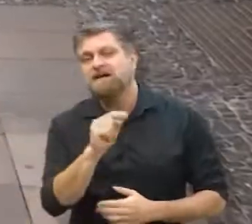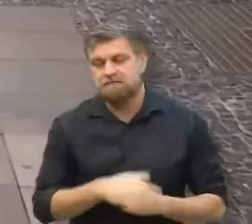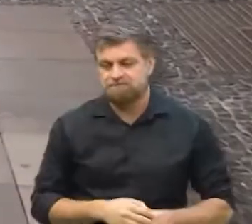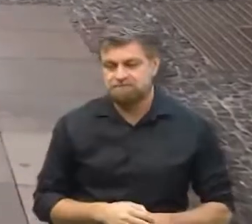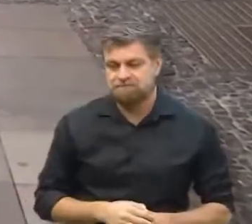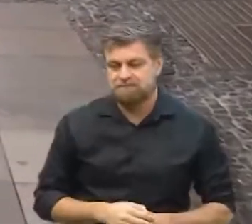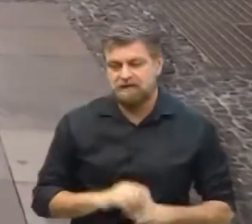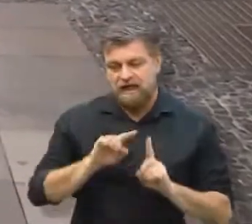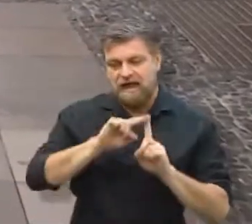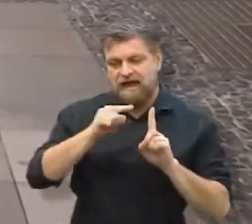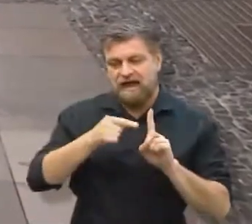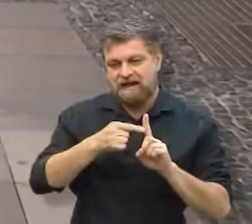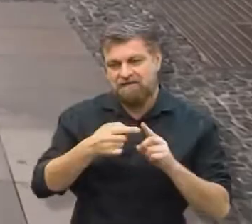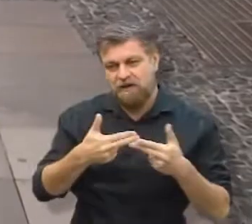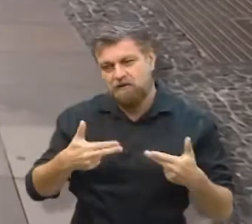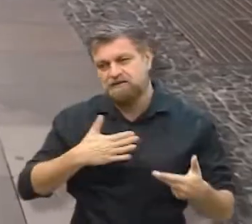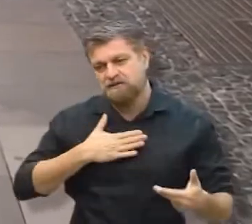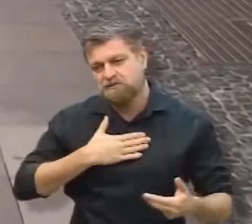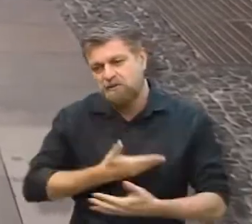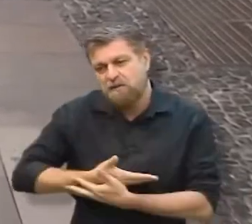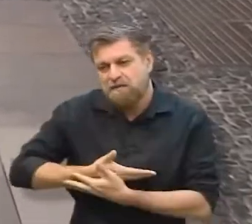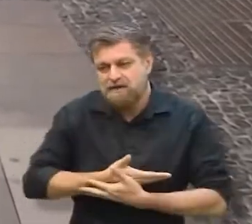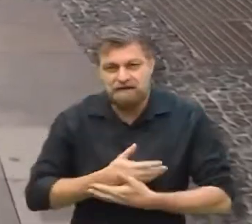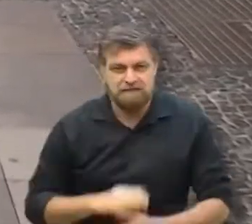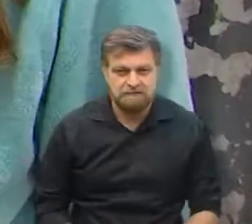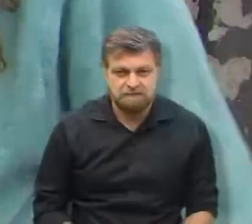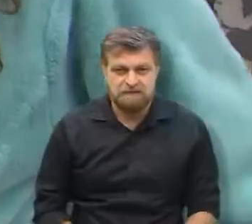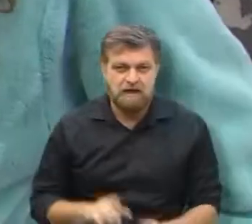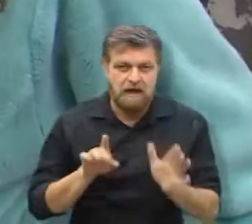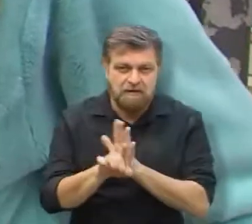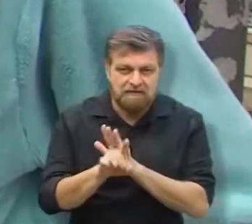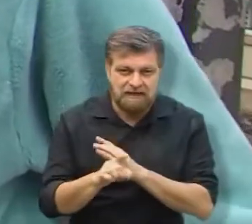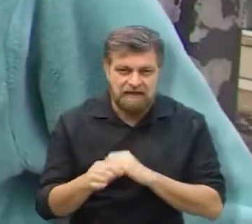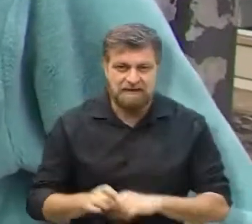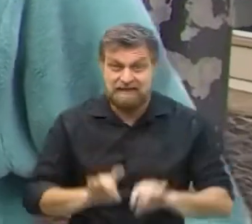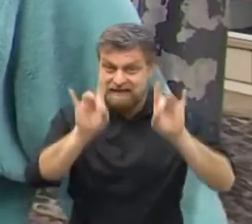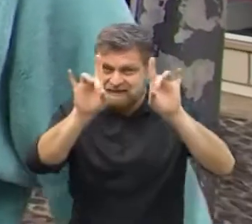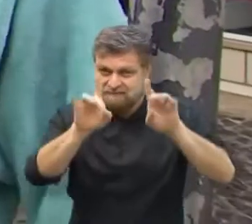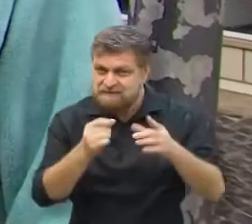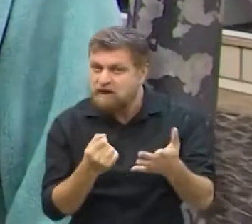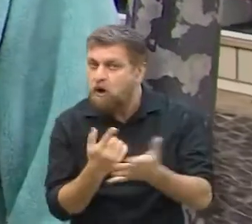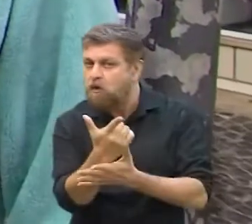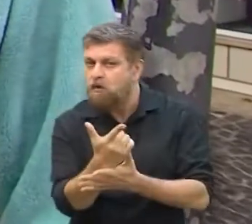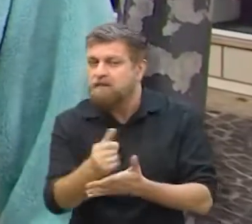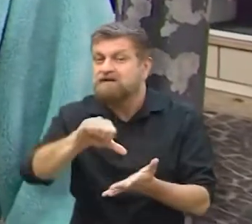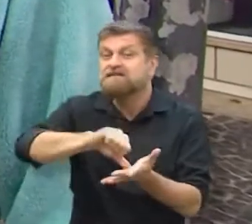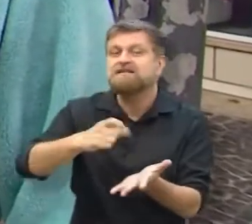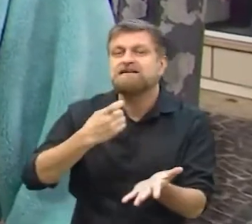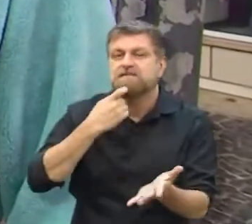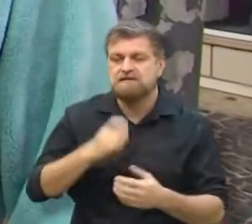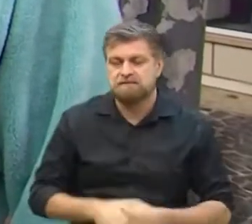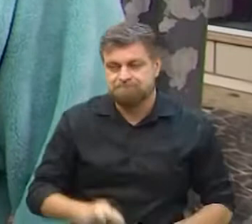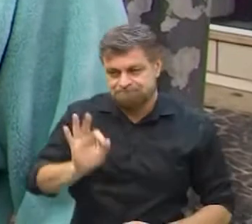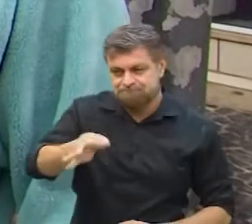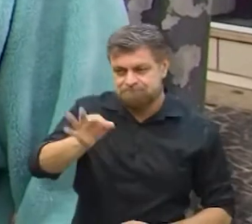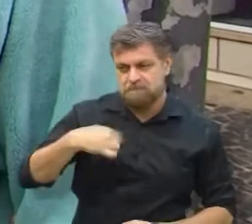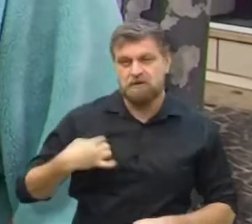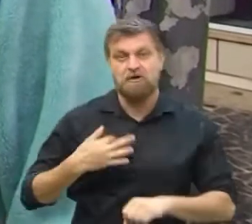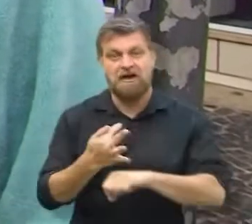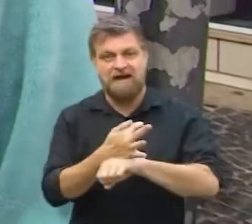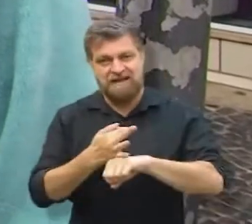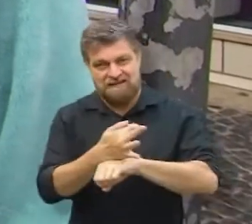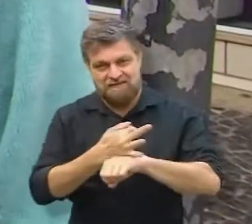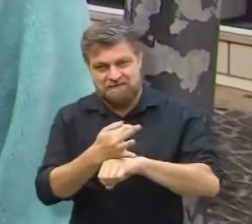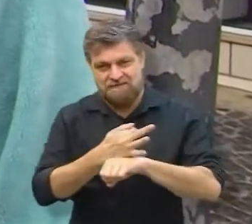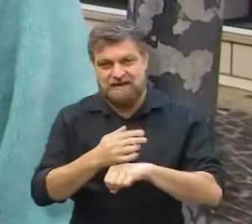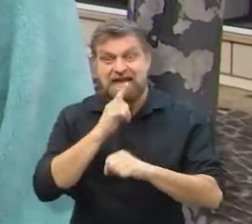você veio comprar? As coisas do meu bebê, que eu tô grávida. Gente, vocês hoje vieram fazer alguma compra específica? O que vocês vieram fazer no centro?